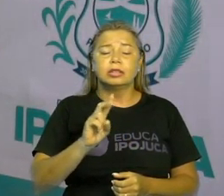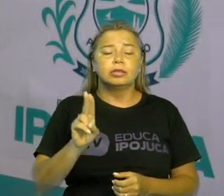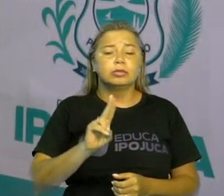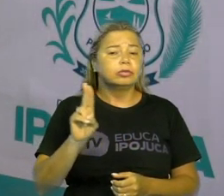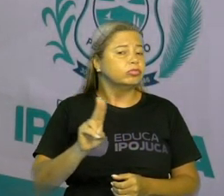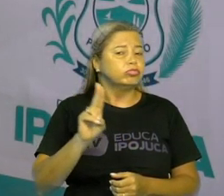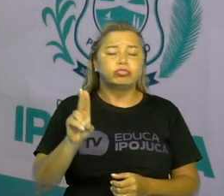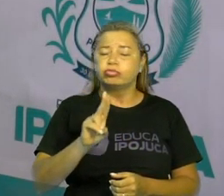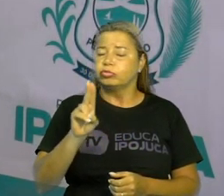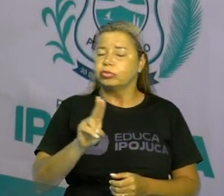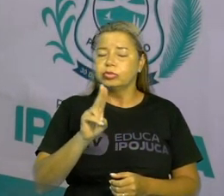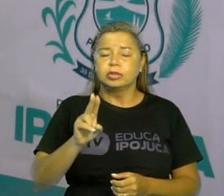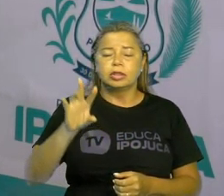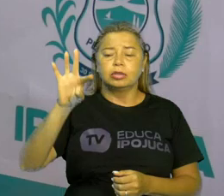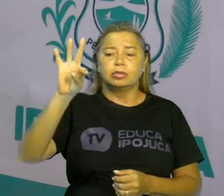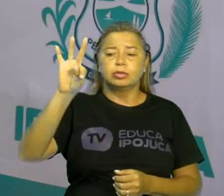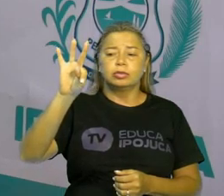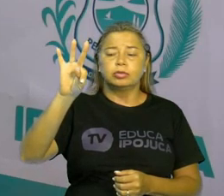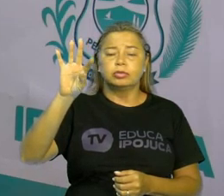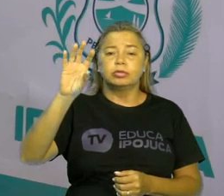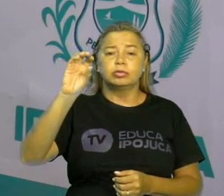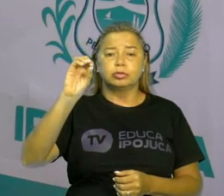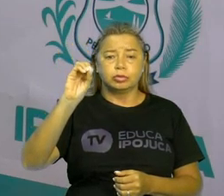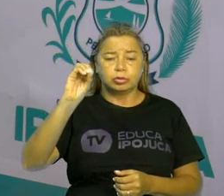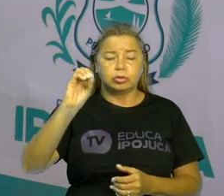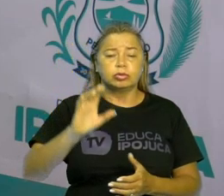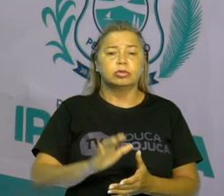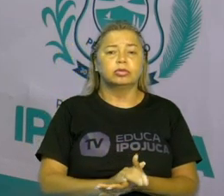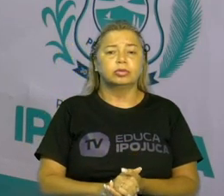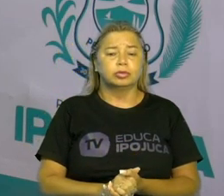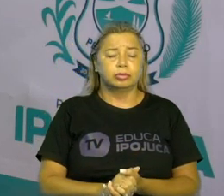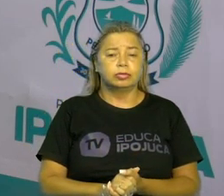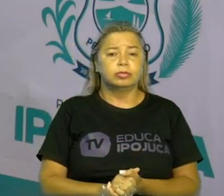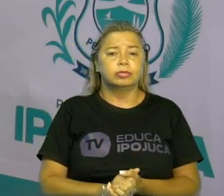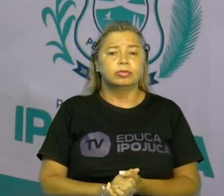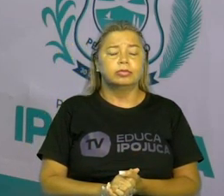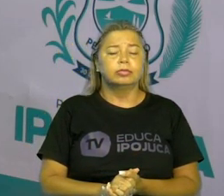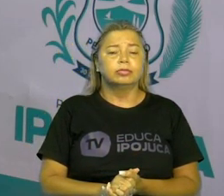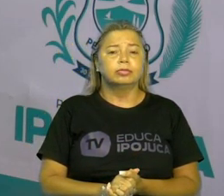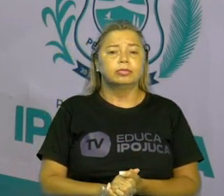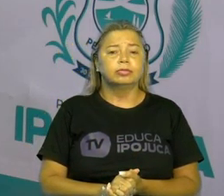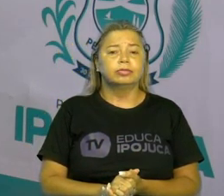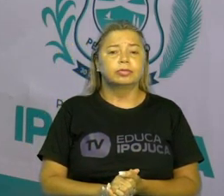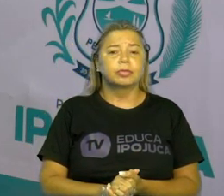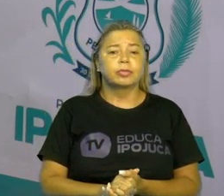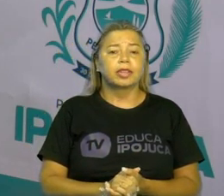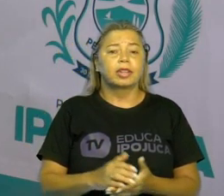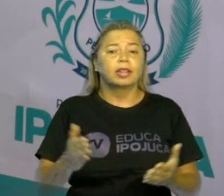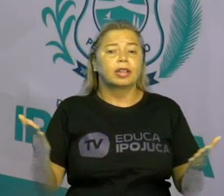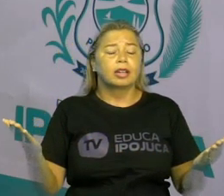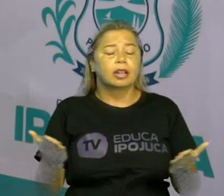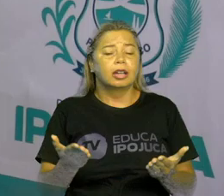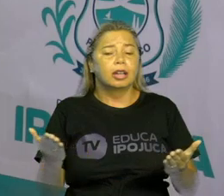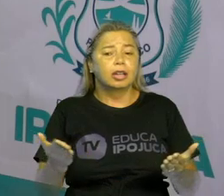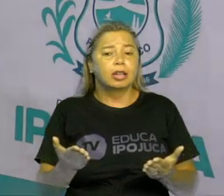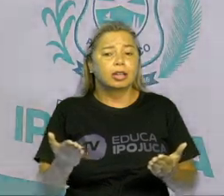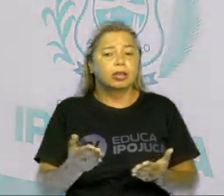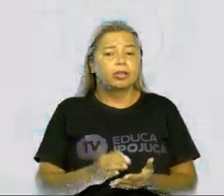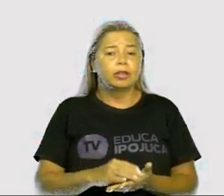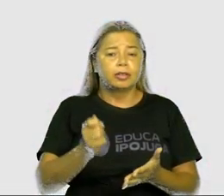exemplo? Lembra que eu tinha dito I'm going to have an exam tomorrow? Agora eu vou colocar o not depois.